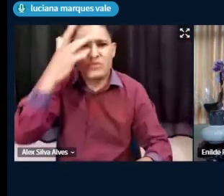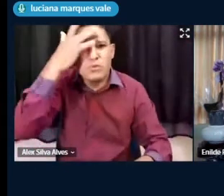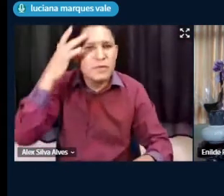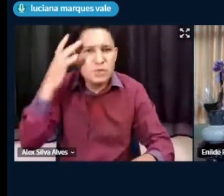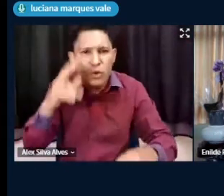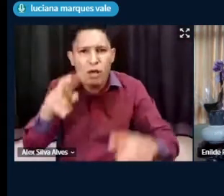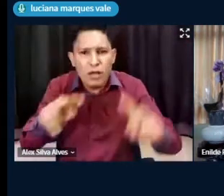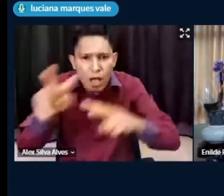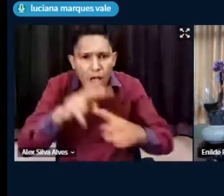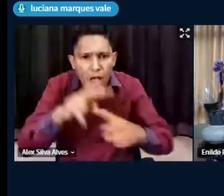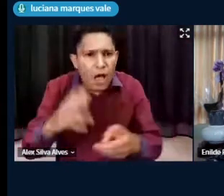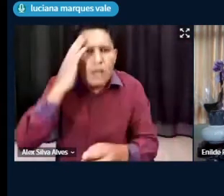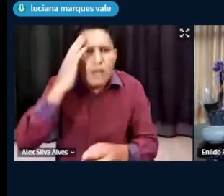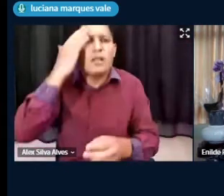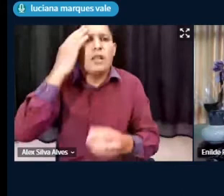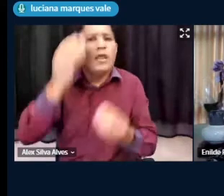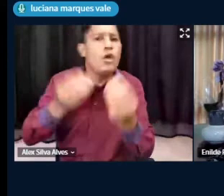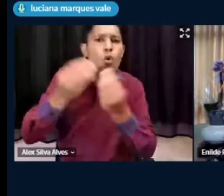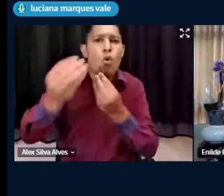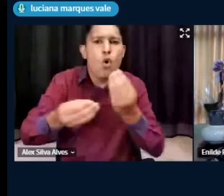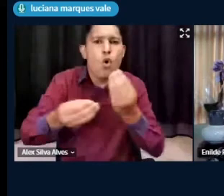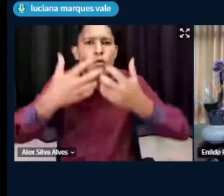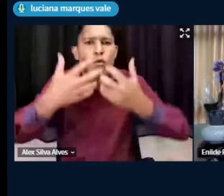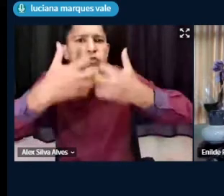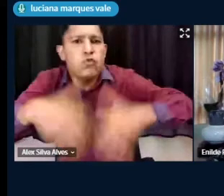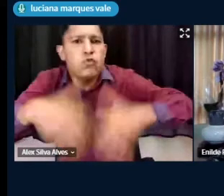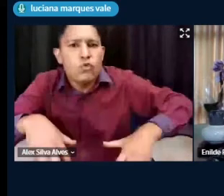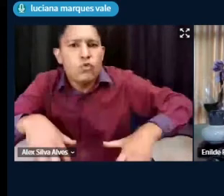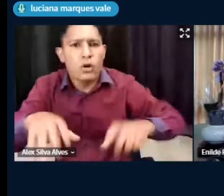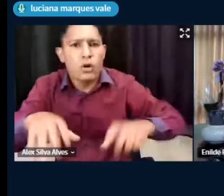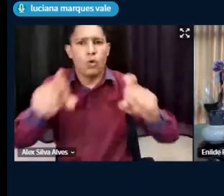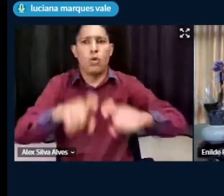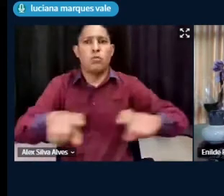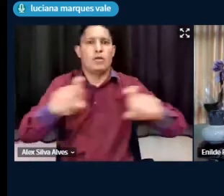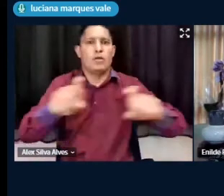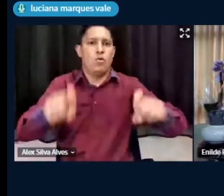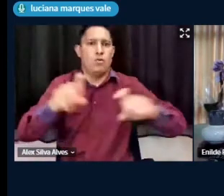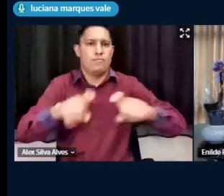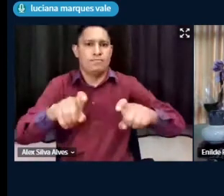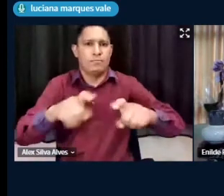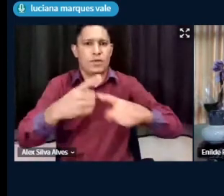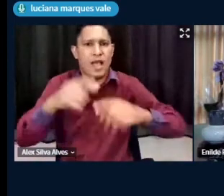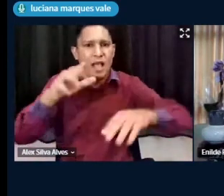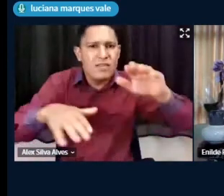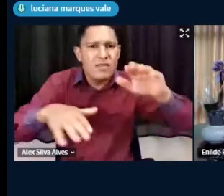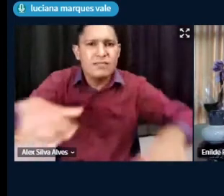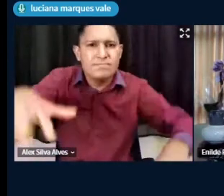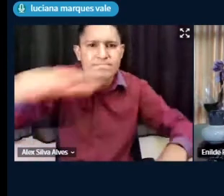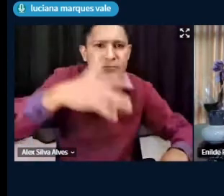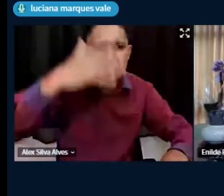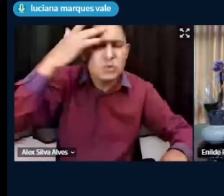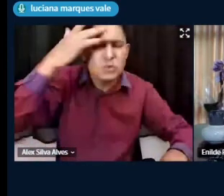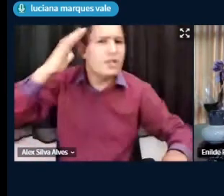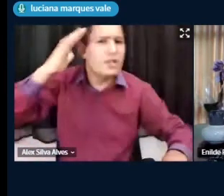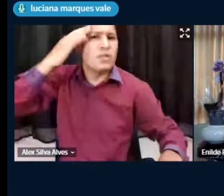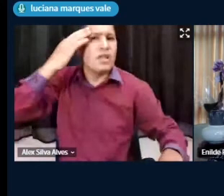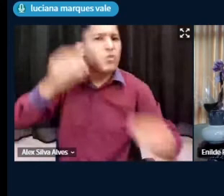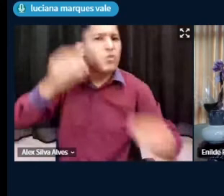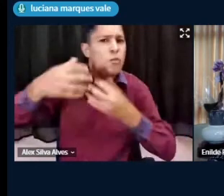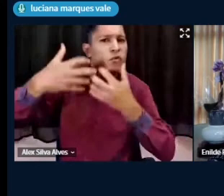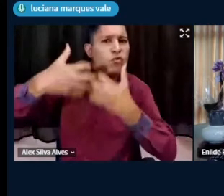informações verbais e ser por fácil acesso de uma forma realmente visual e a construção do que se